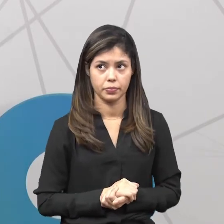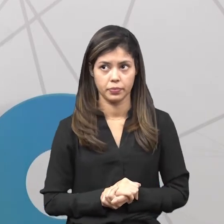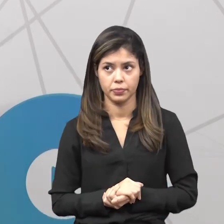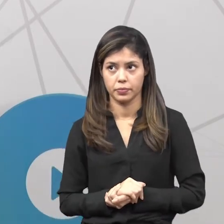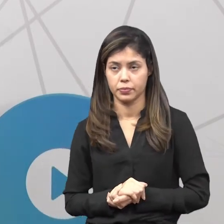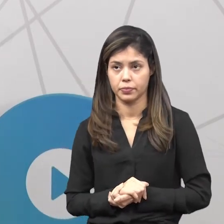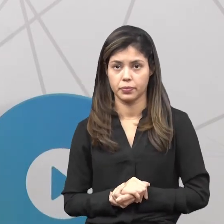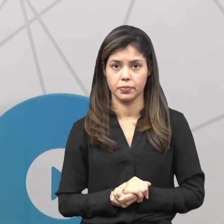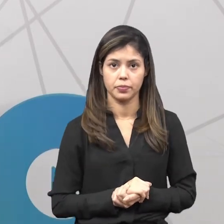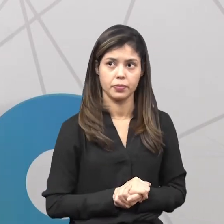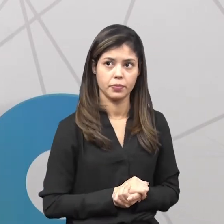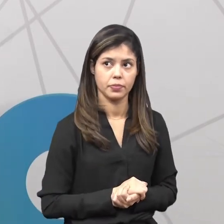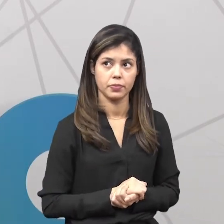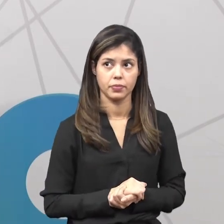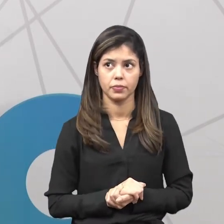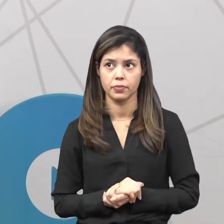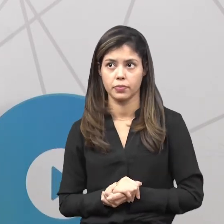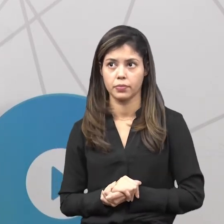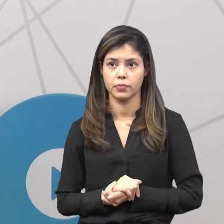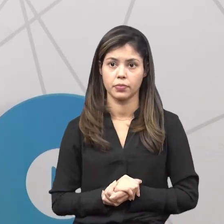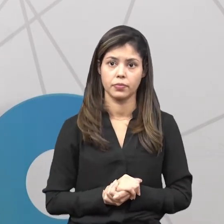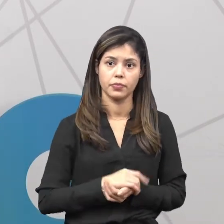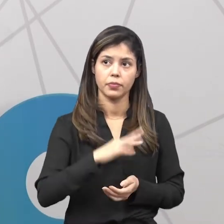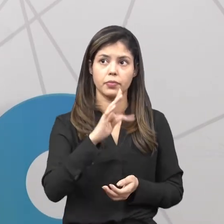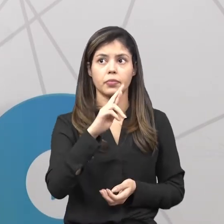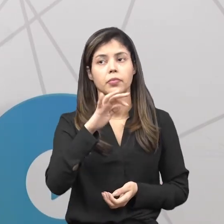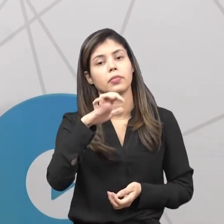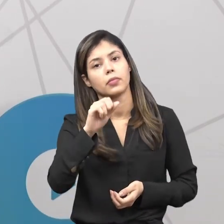Vamos ao teste 3, que é o teste do quadrado.